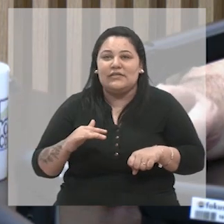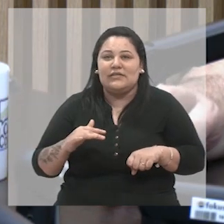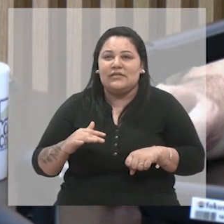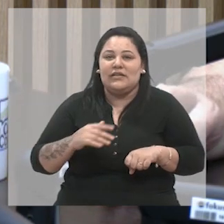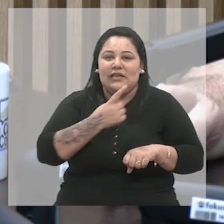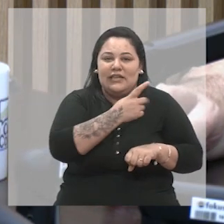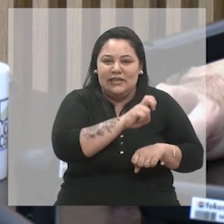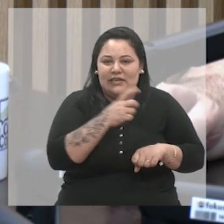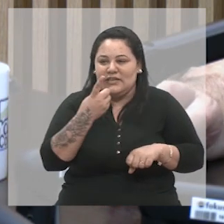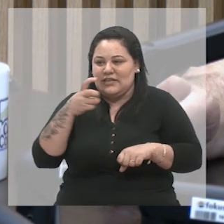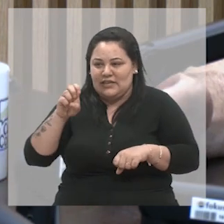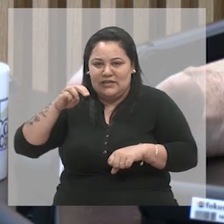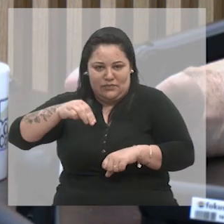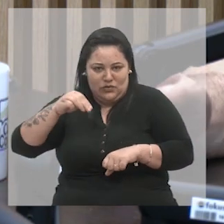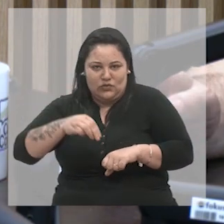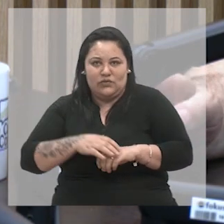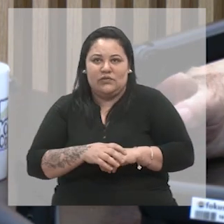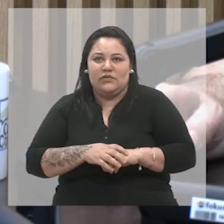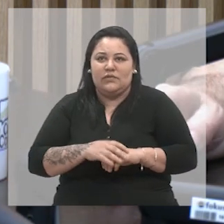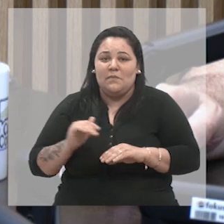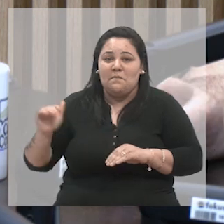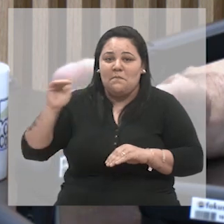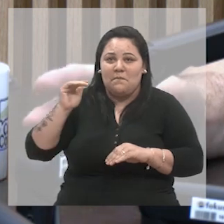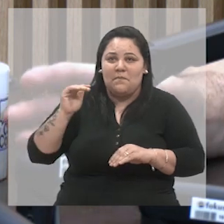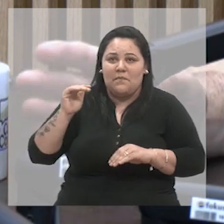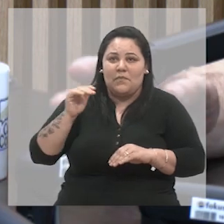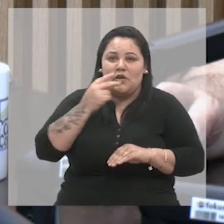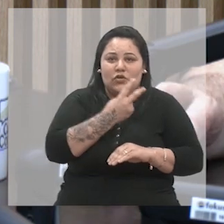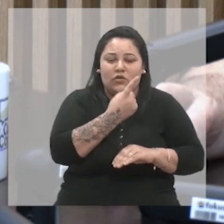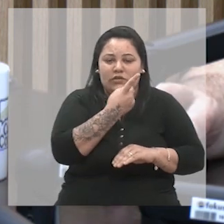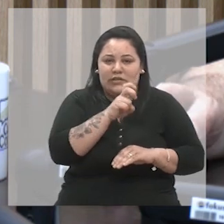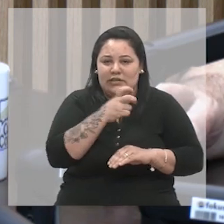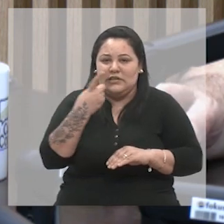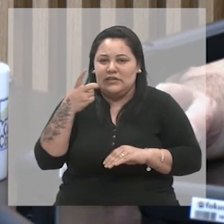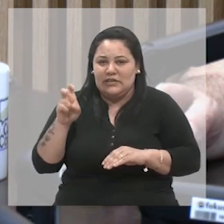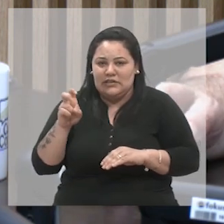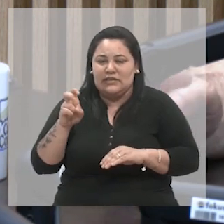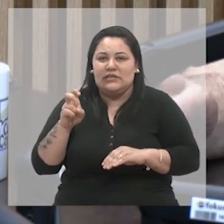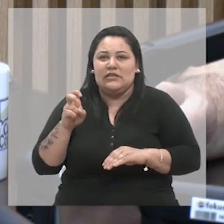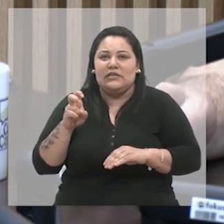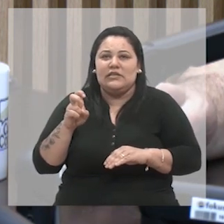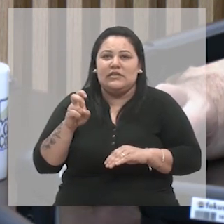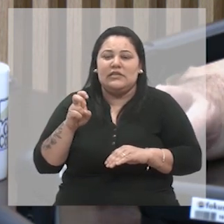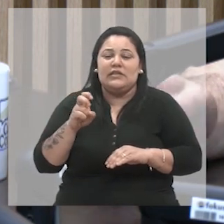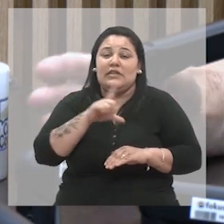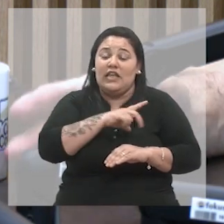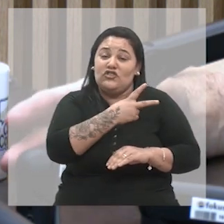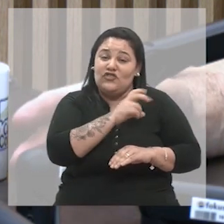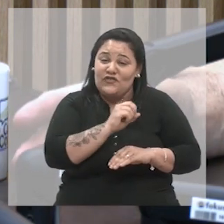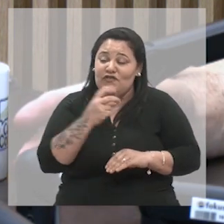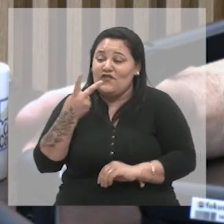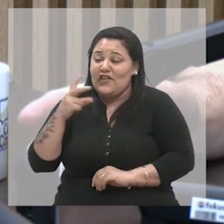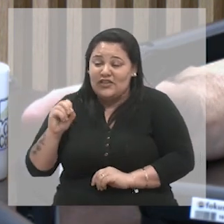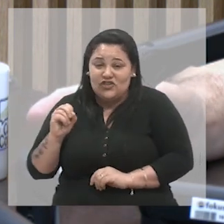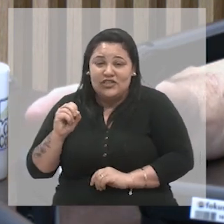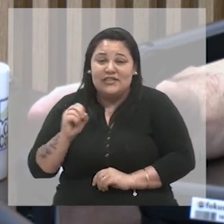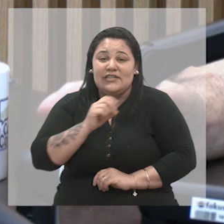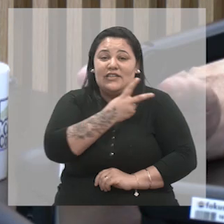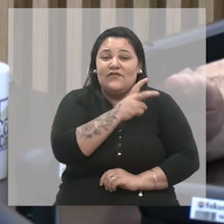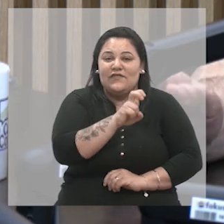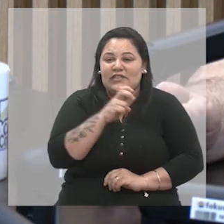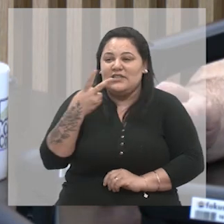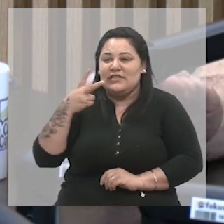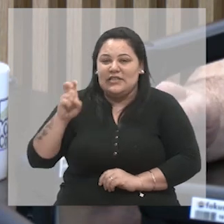2 tempos de 15, o mirim é 2 tempos de 15, o infantil é de 20, né? 2 tempos de 20, o cadete é